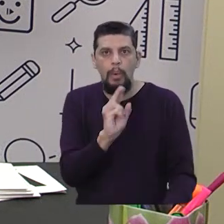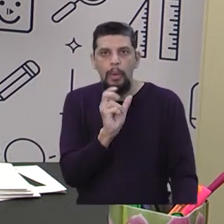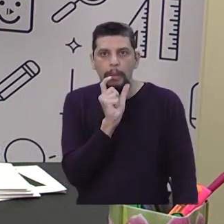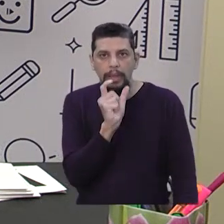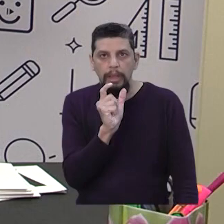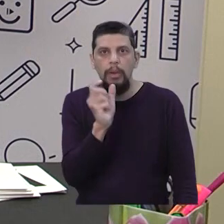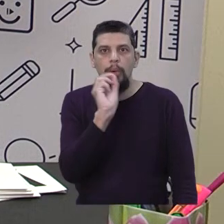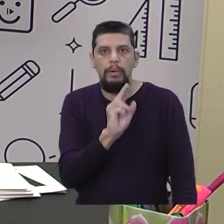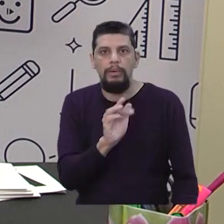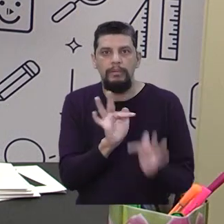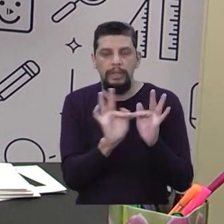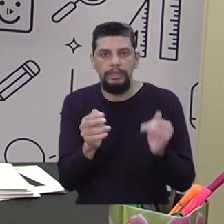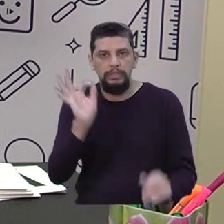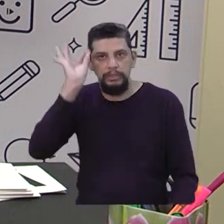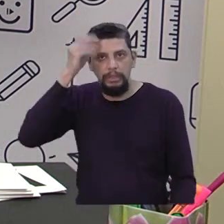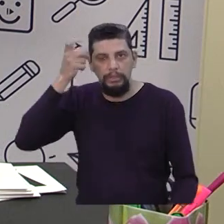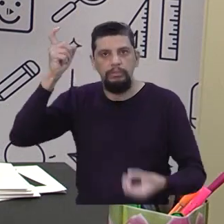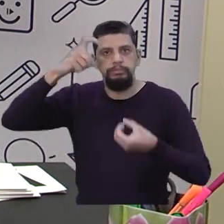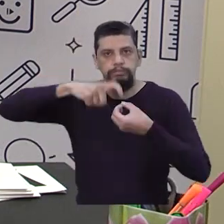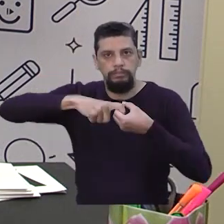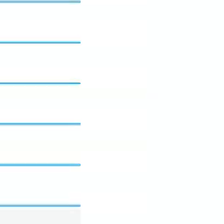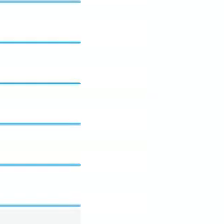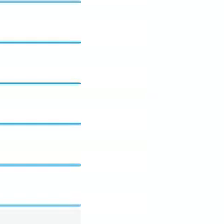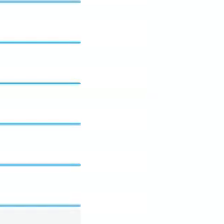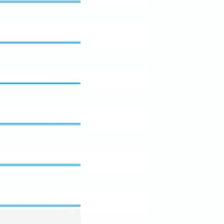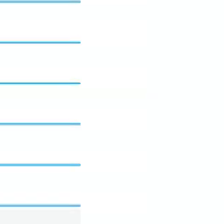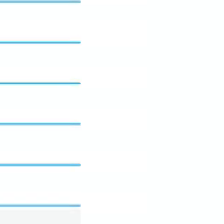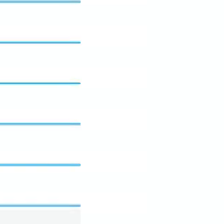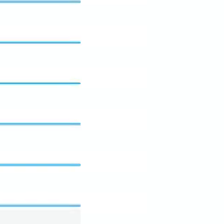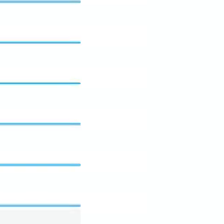ou a palavra, ou a frase e logo voltamos.